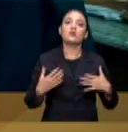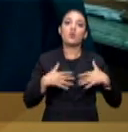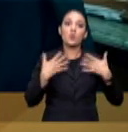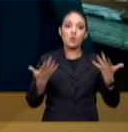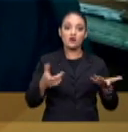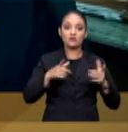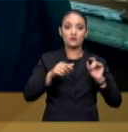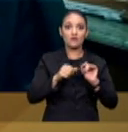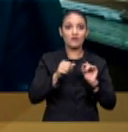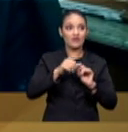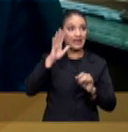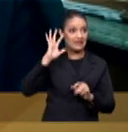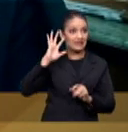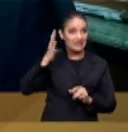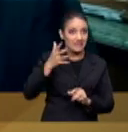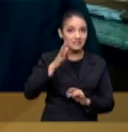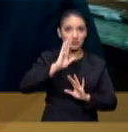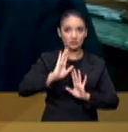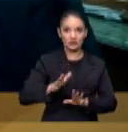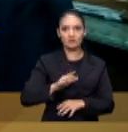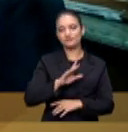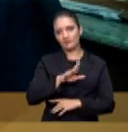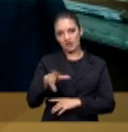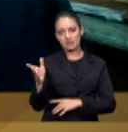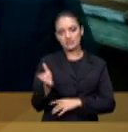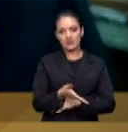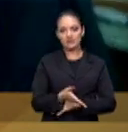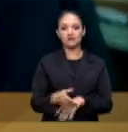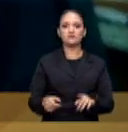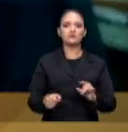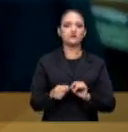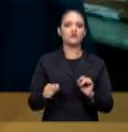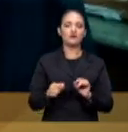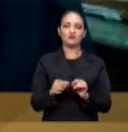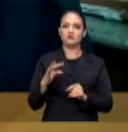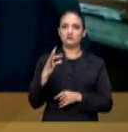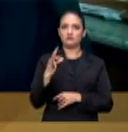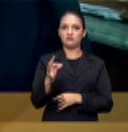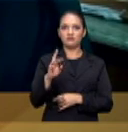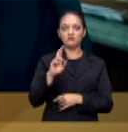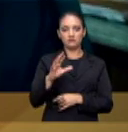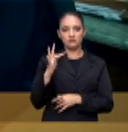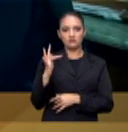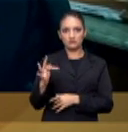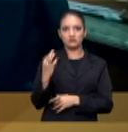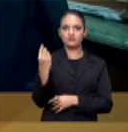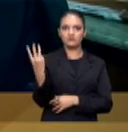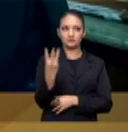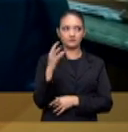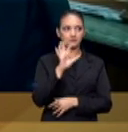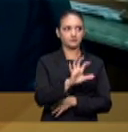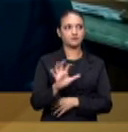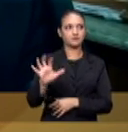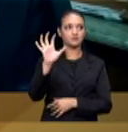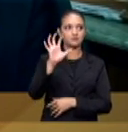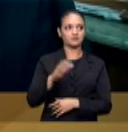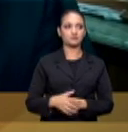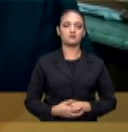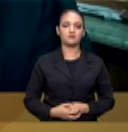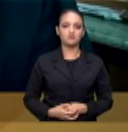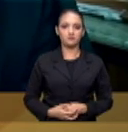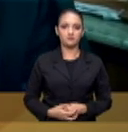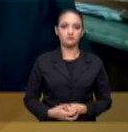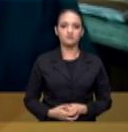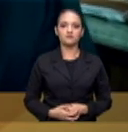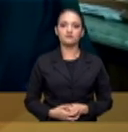decisão reincidenda. E o fez no Tribunal Regional Federal da Terceira Região,